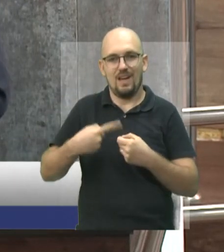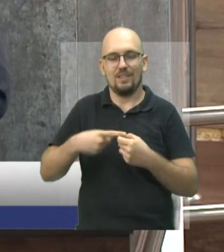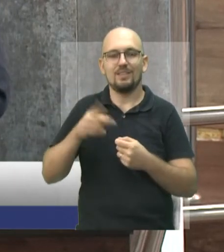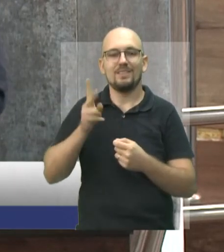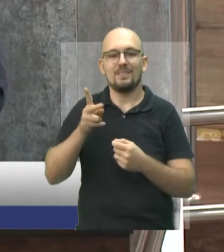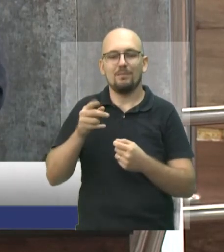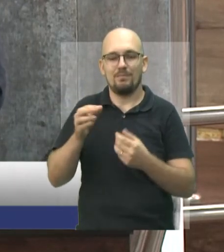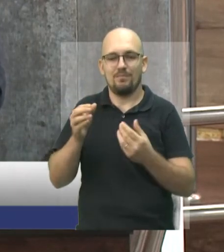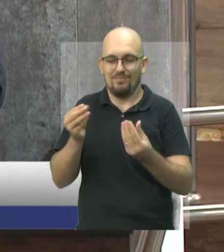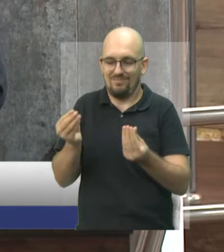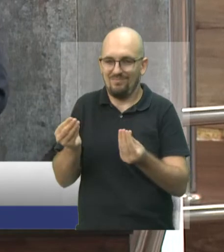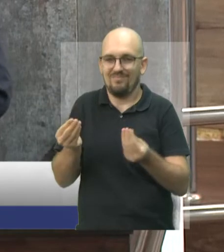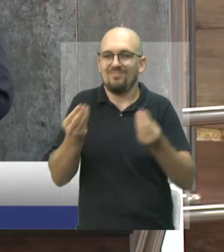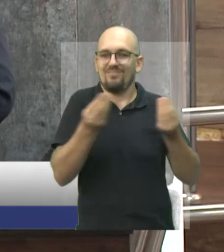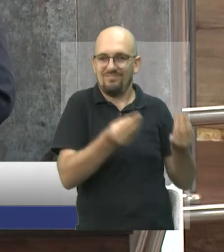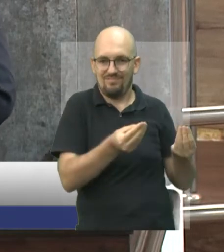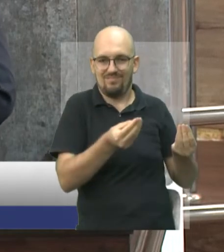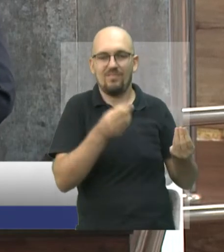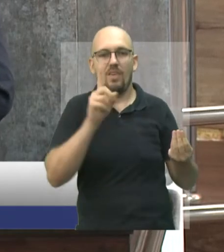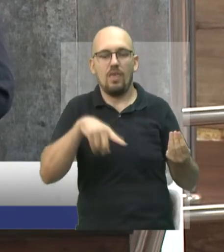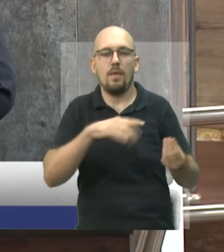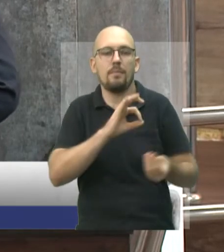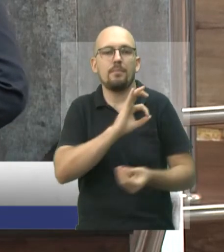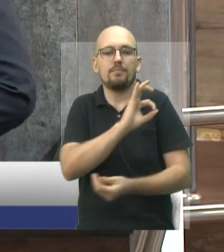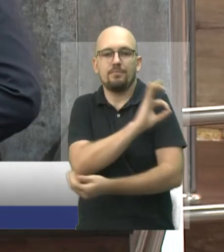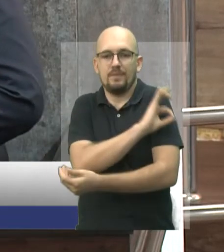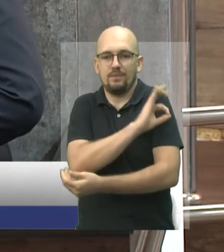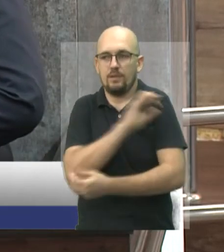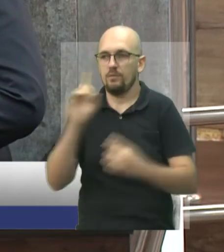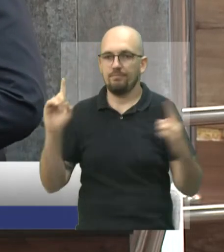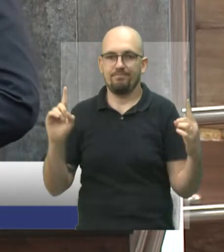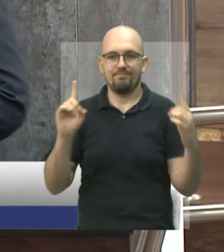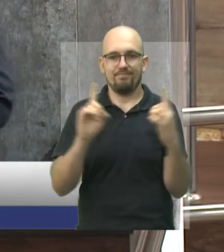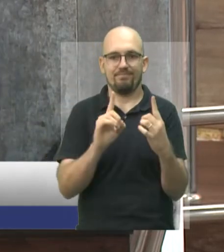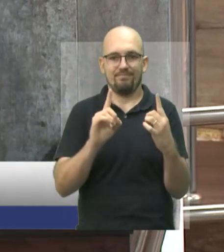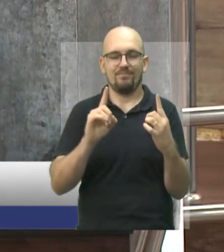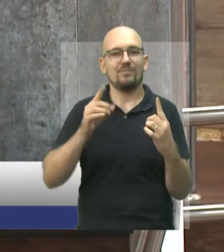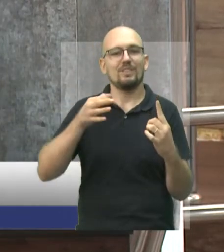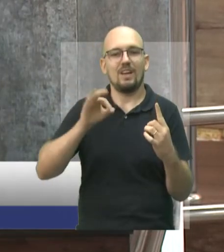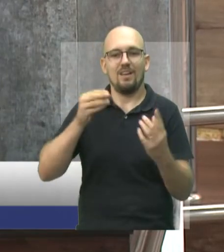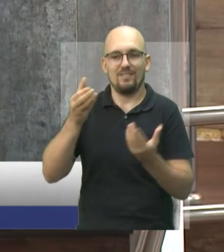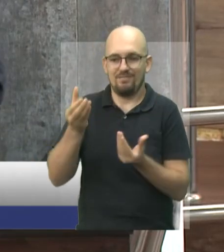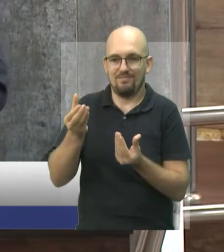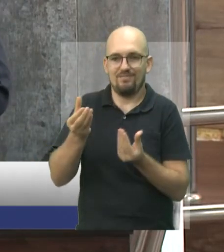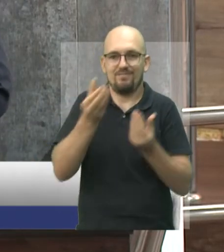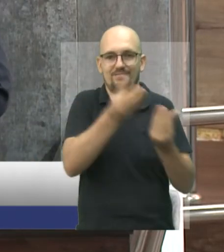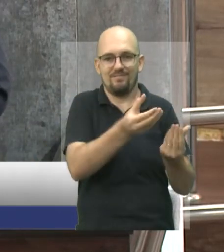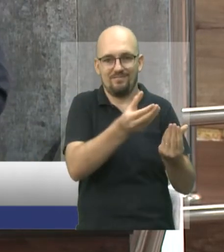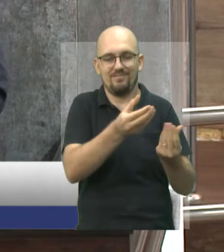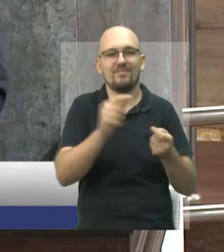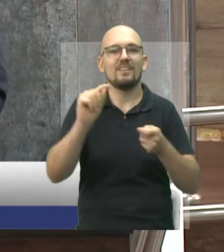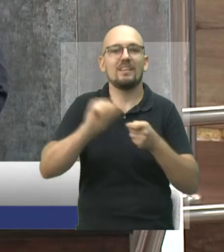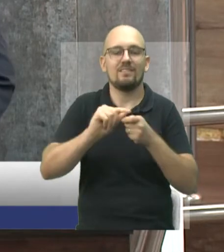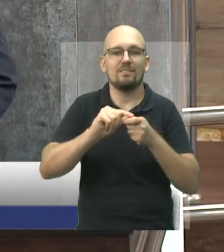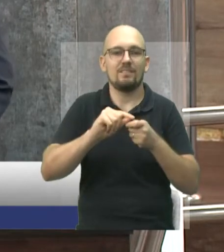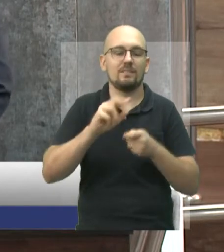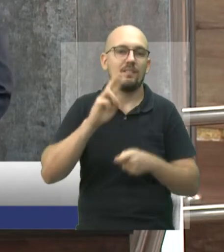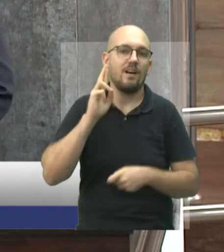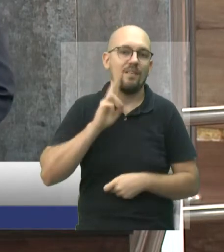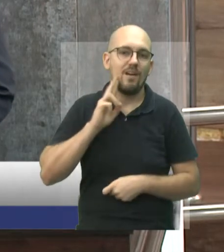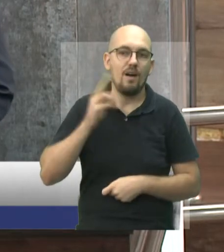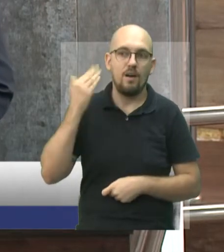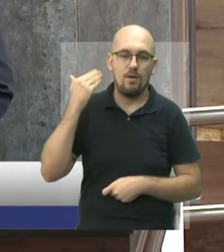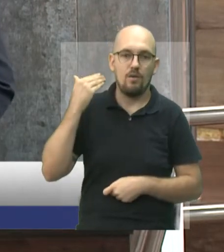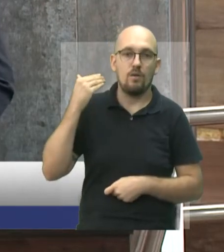das chaves, se vem o prefeito e, na ocasião, quando vocês passaram o governo para o Rafael, o prefeito não